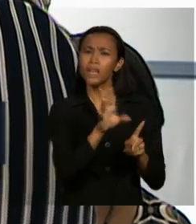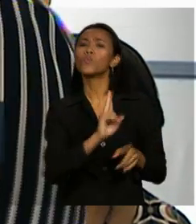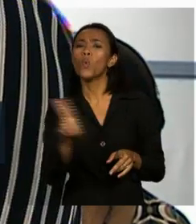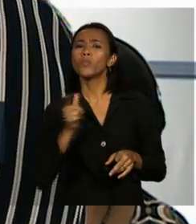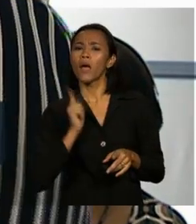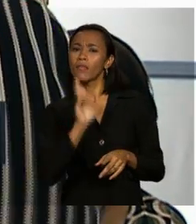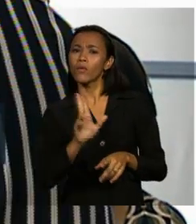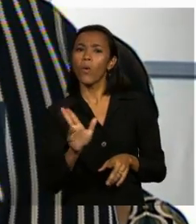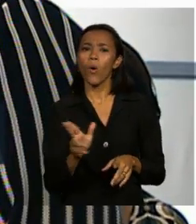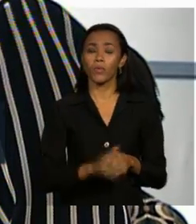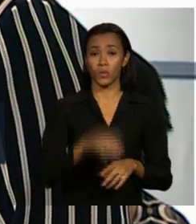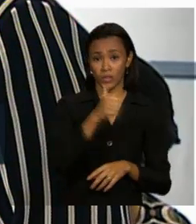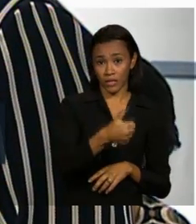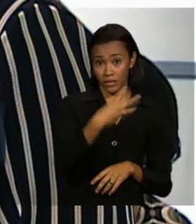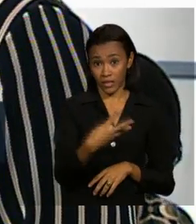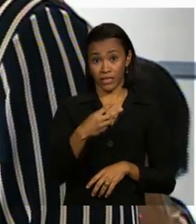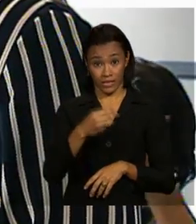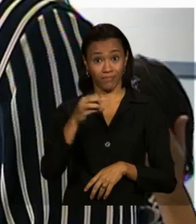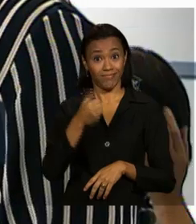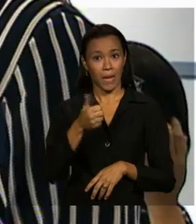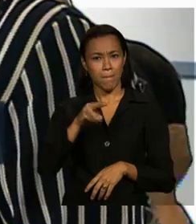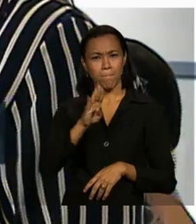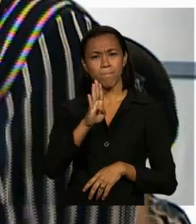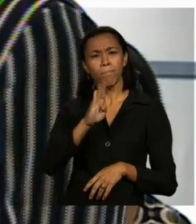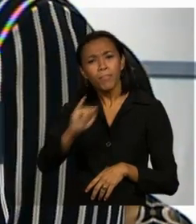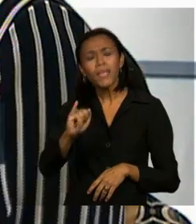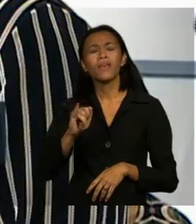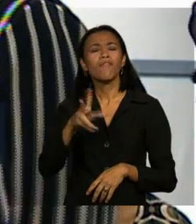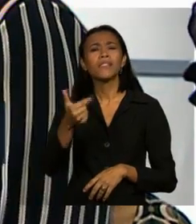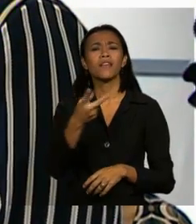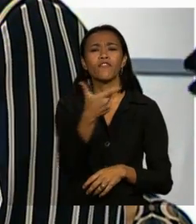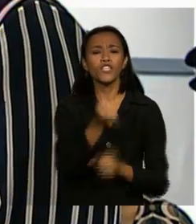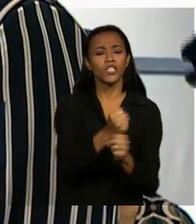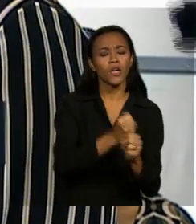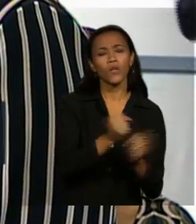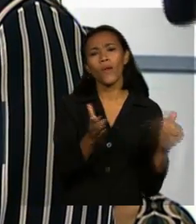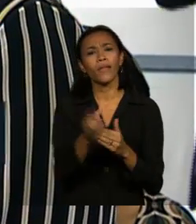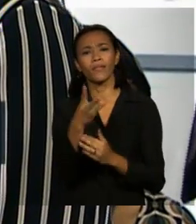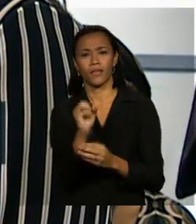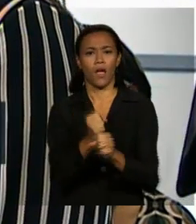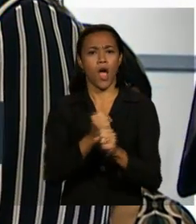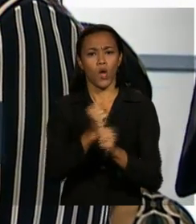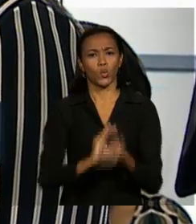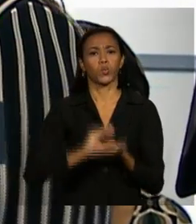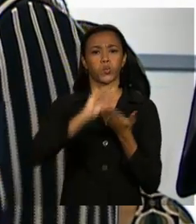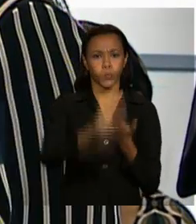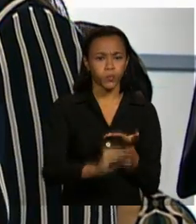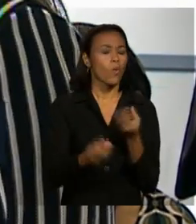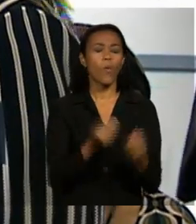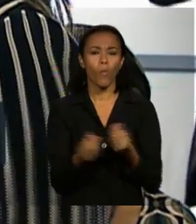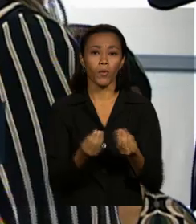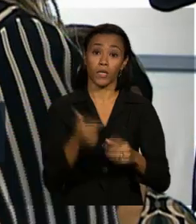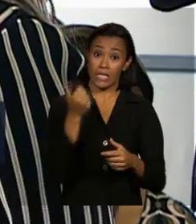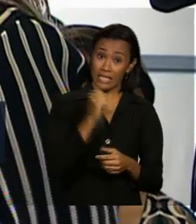estipulado os 133 bilhões que o Senhor anunciou isso seria em anos ou em 30 anos o investimento previsto